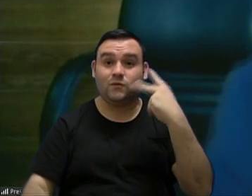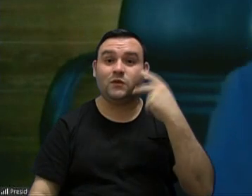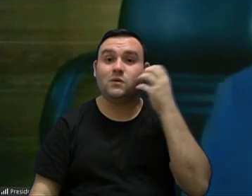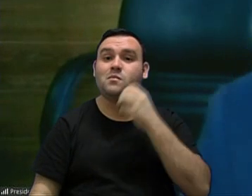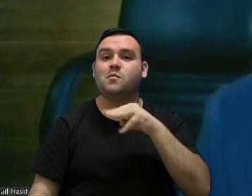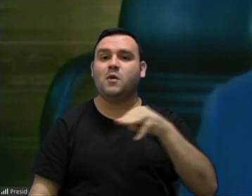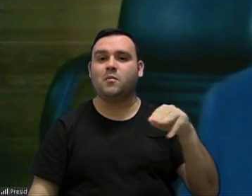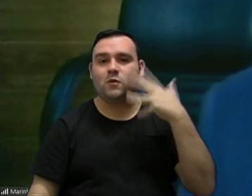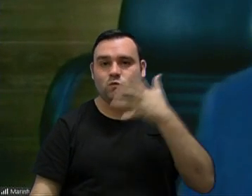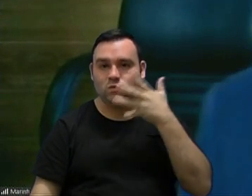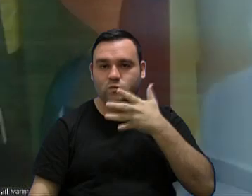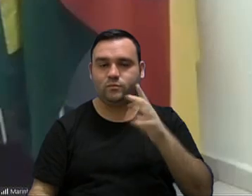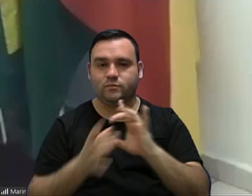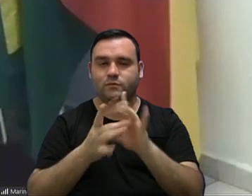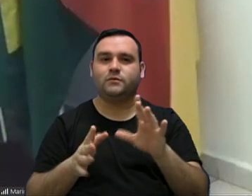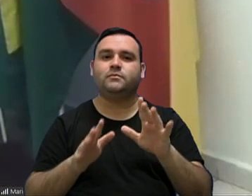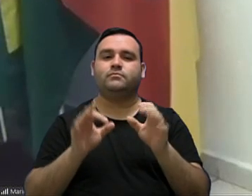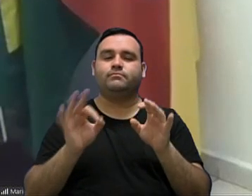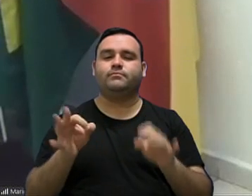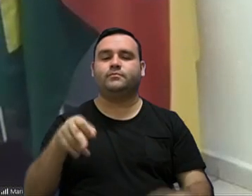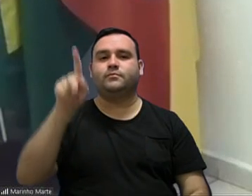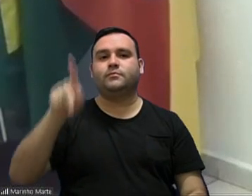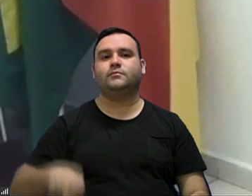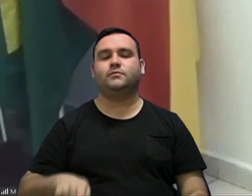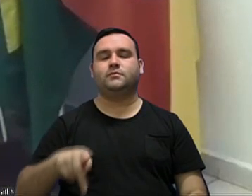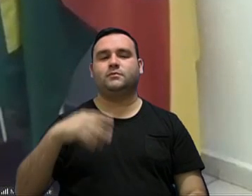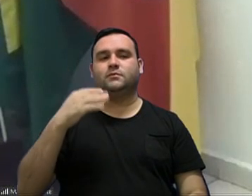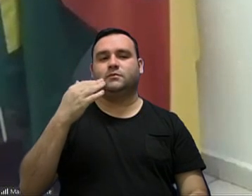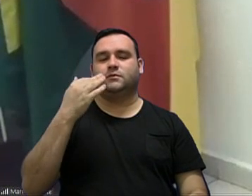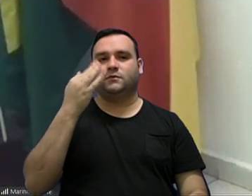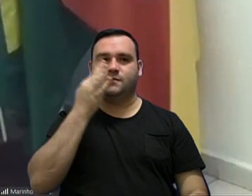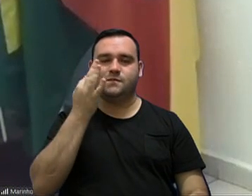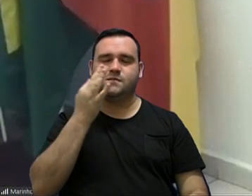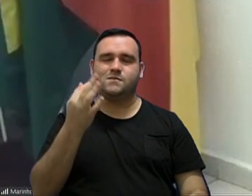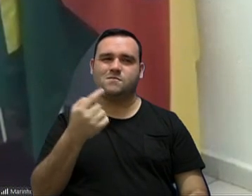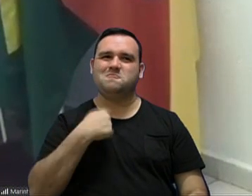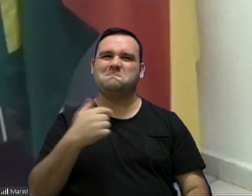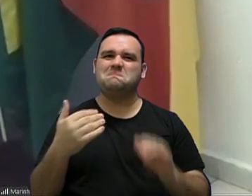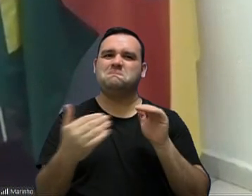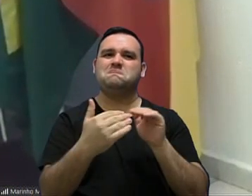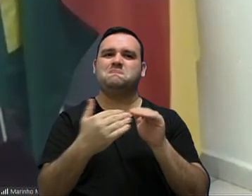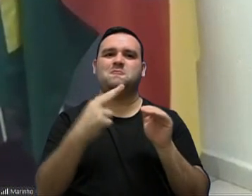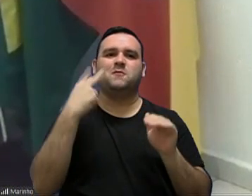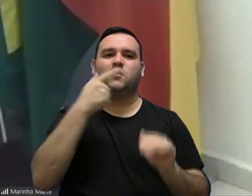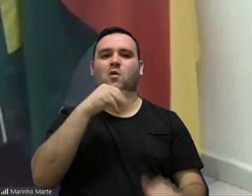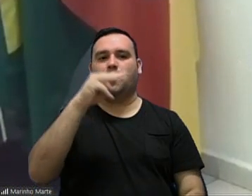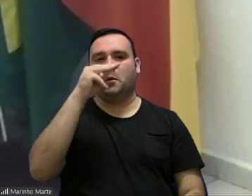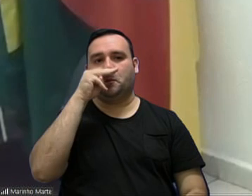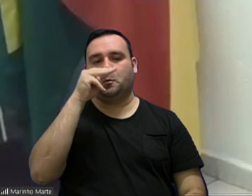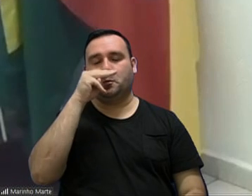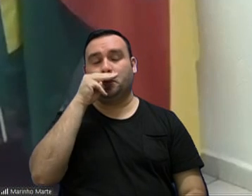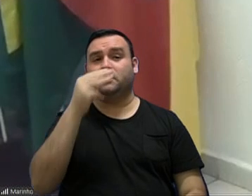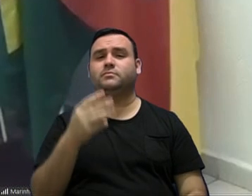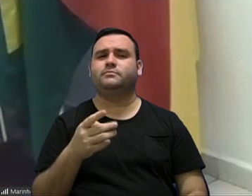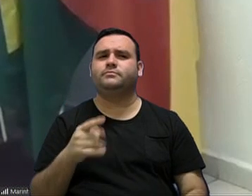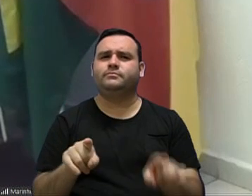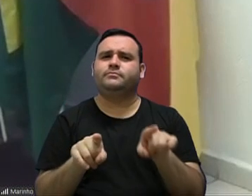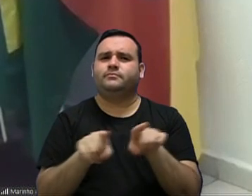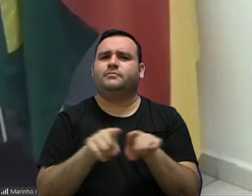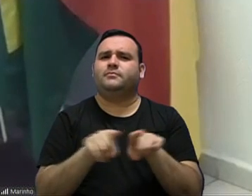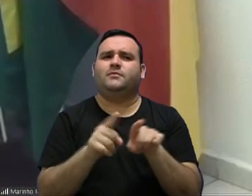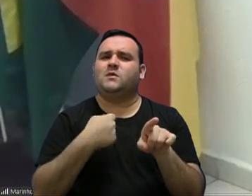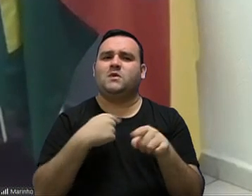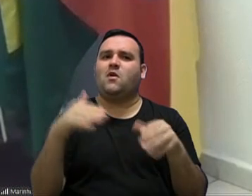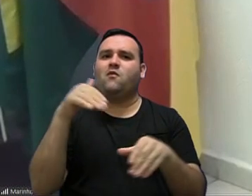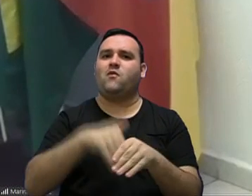tem a palavra. Presidente Dini, eu faço coro com o vereador Martinez, eu também não